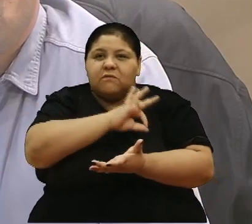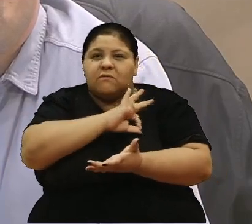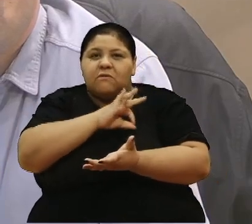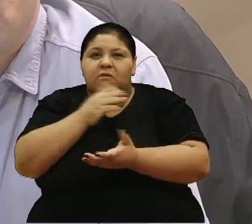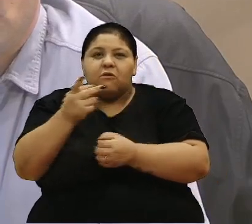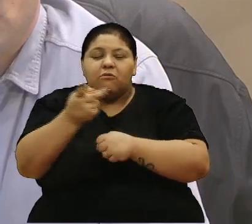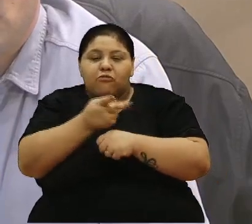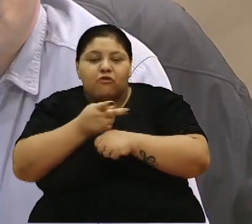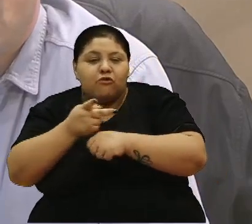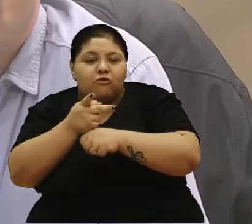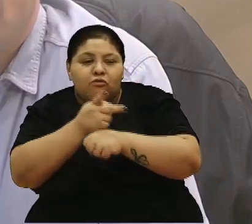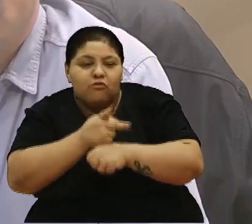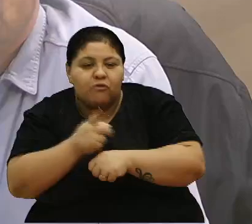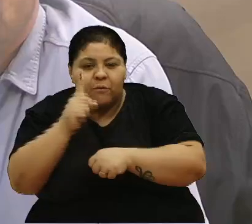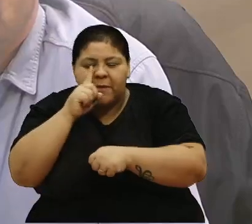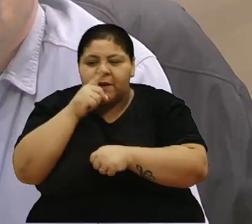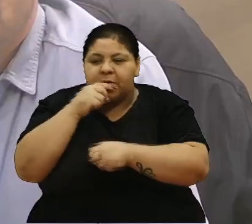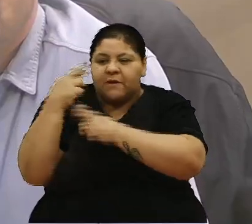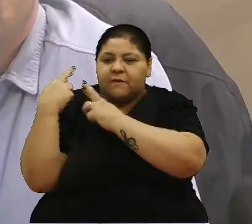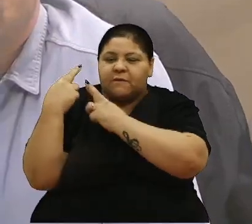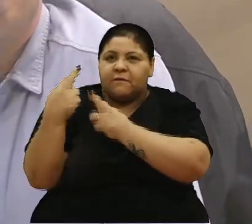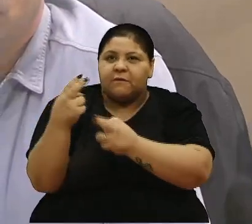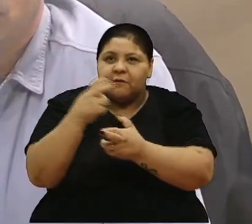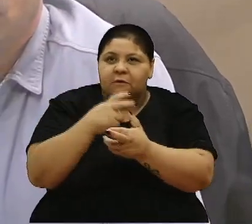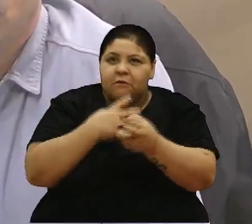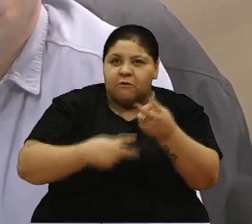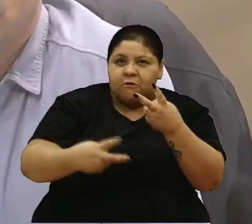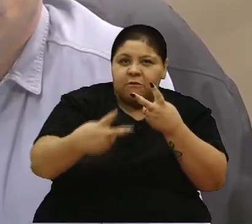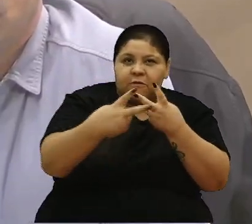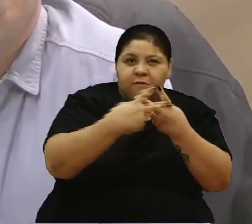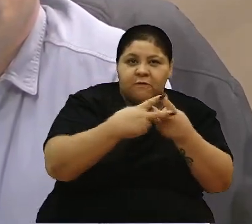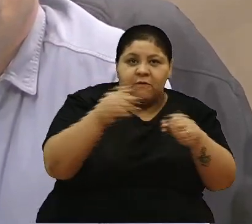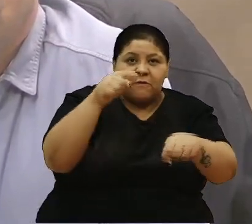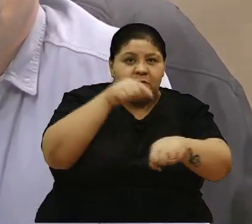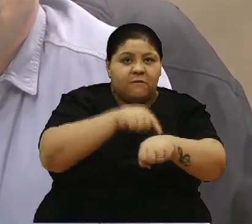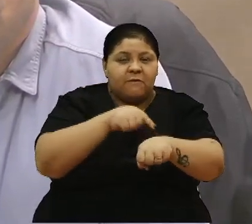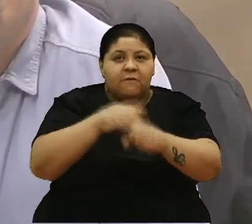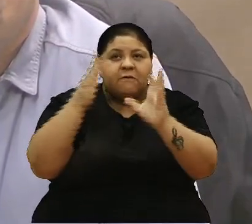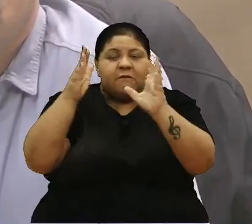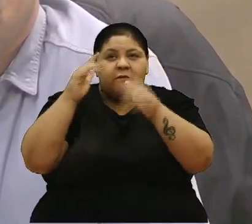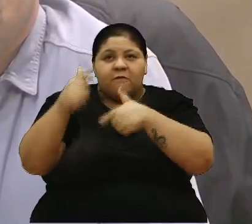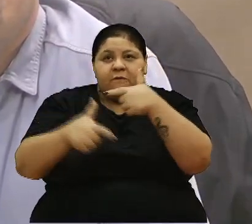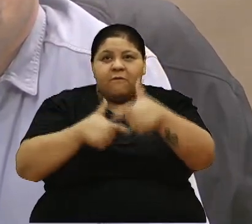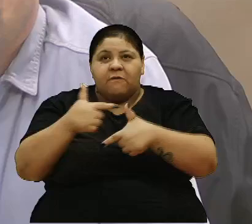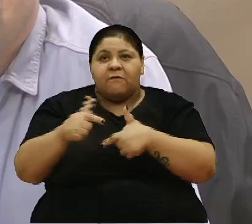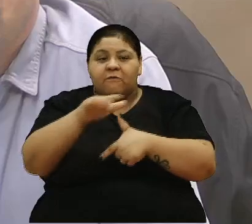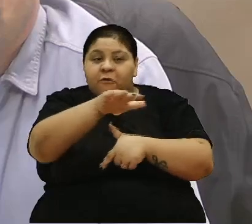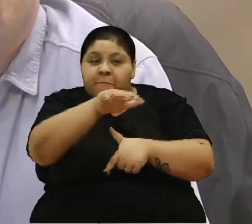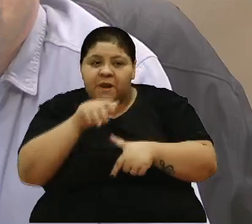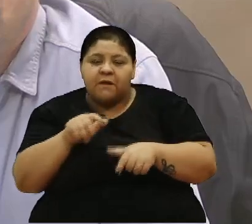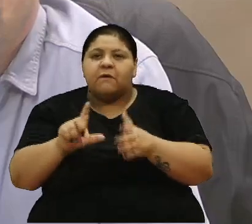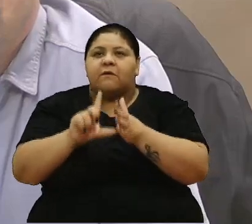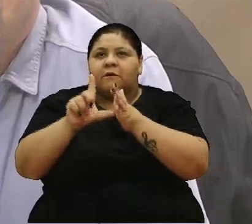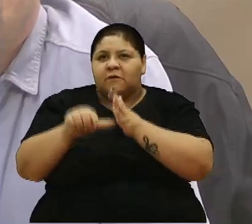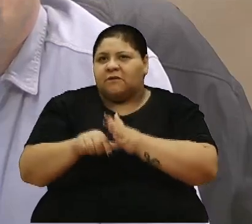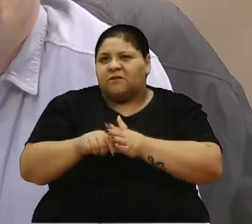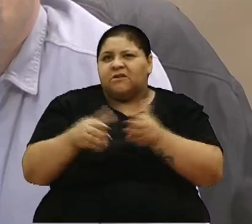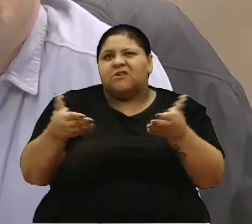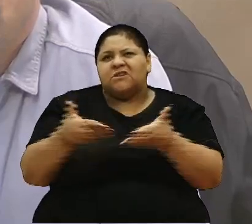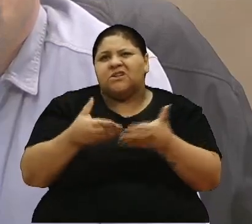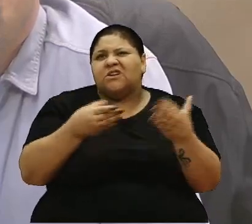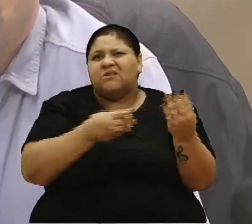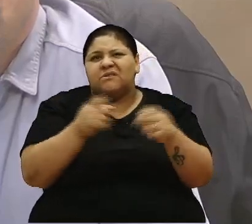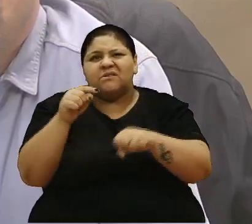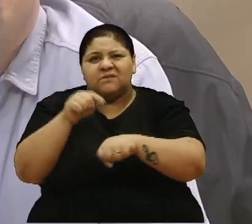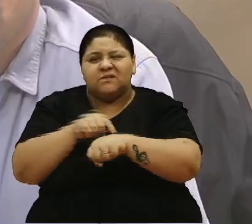responsável pelo jovem de 15 anos, detido em flagrante. Graças ao trabalho da nossa Polícia Civil, foi pego e logo em seguida ele disse que já há muito tempo